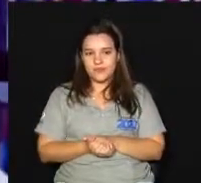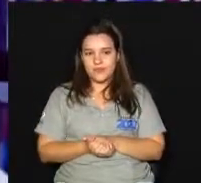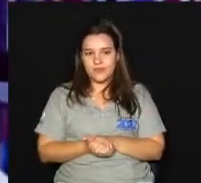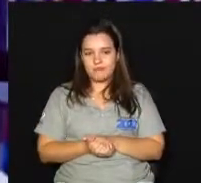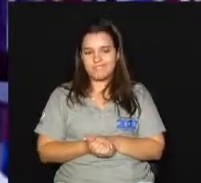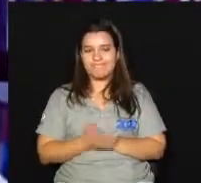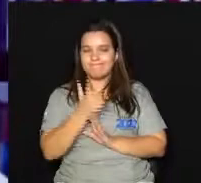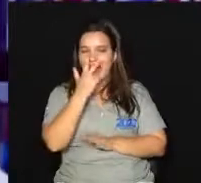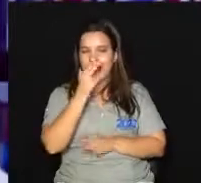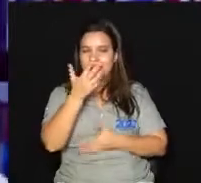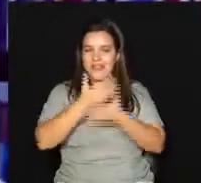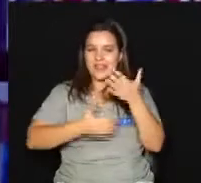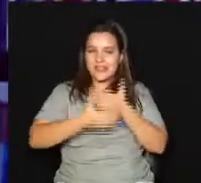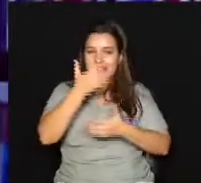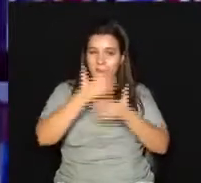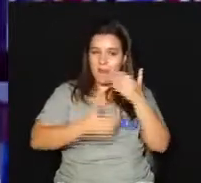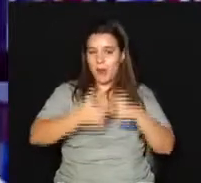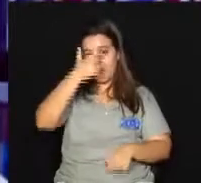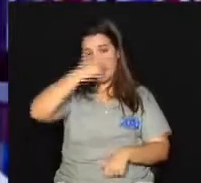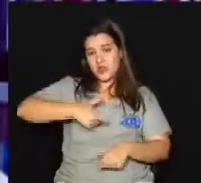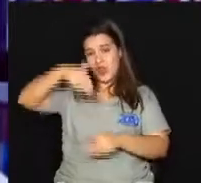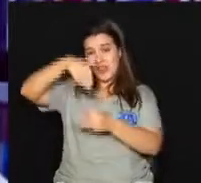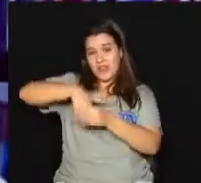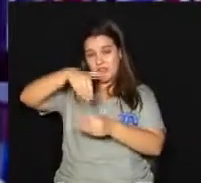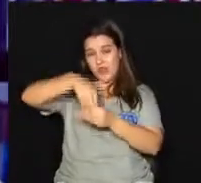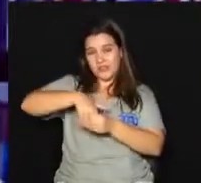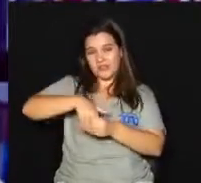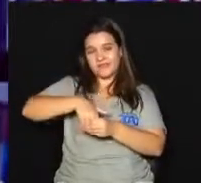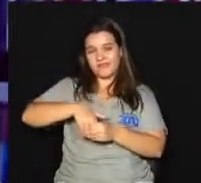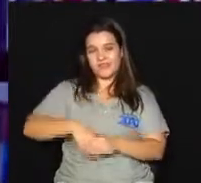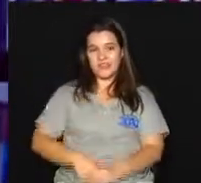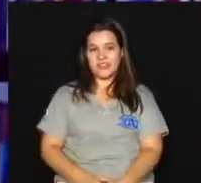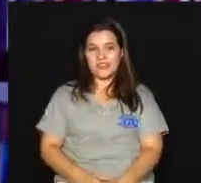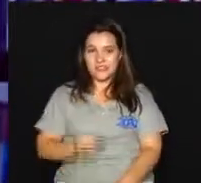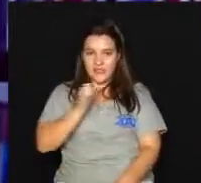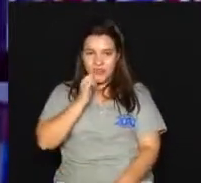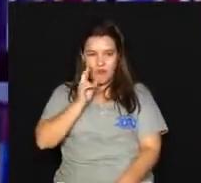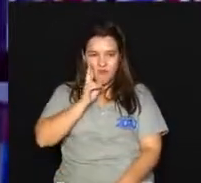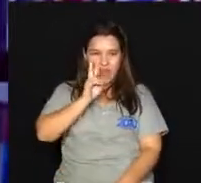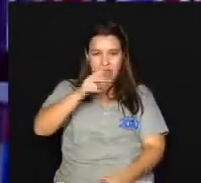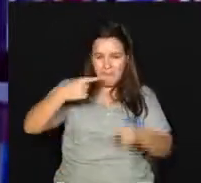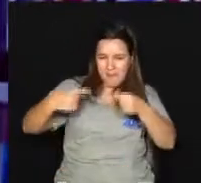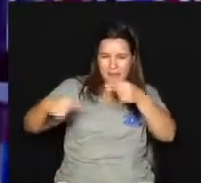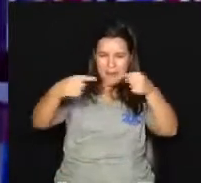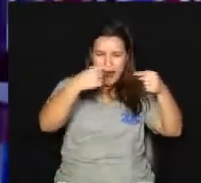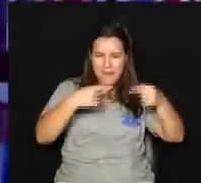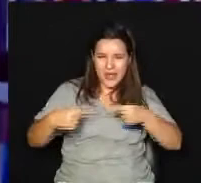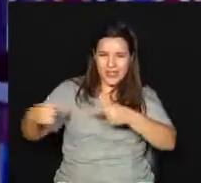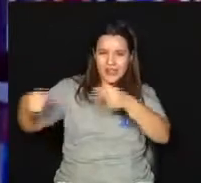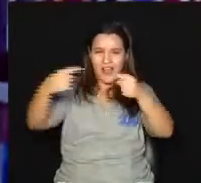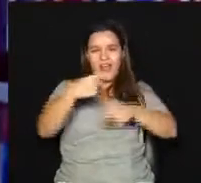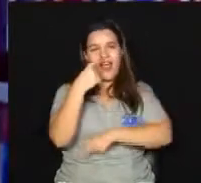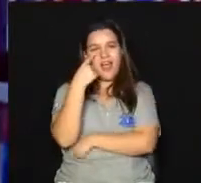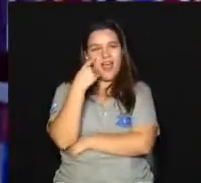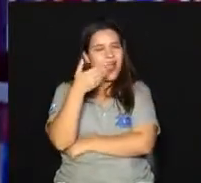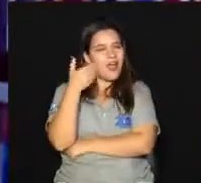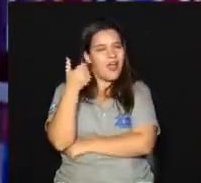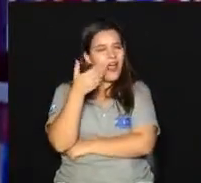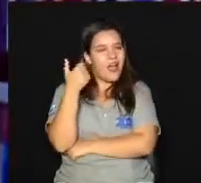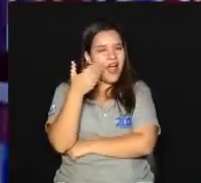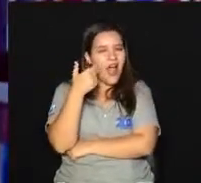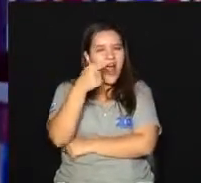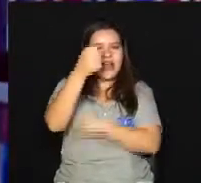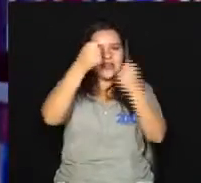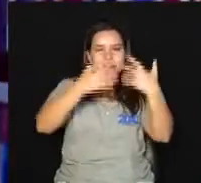acaba atrapalhando o eleitor, porque o eleitor, quando vê o embate direto e os